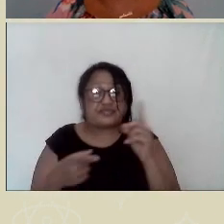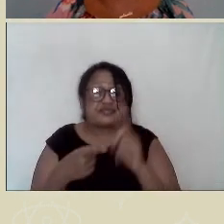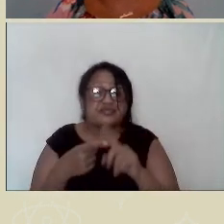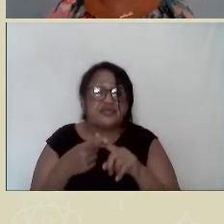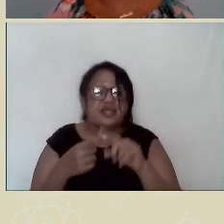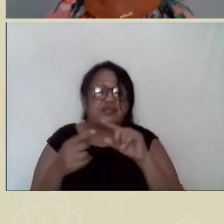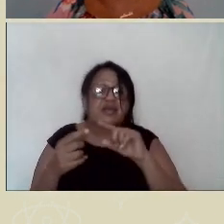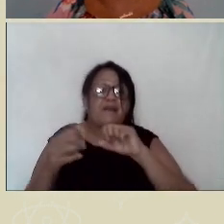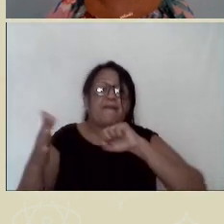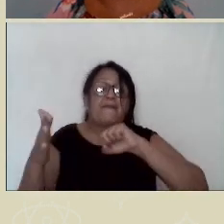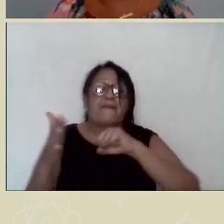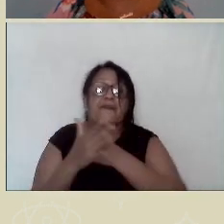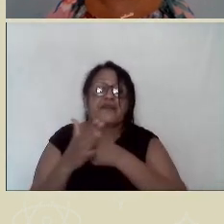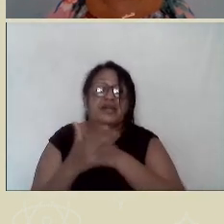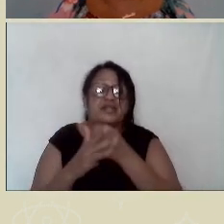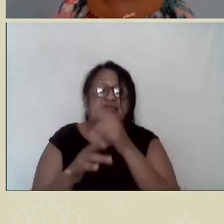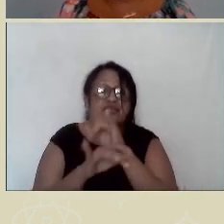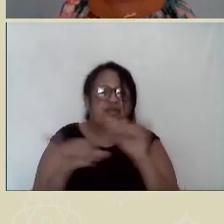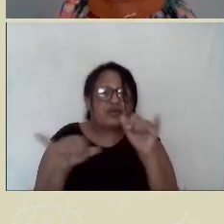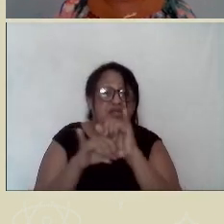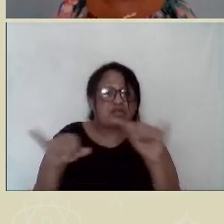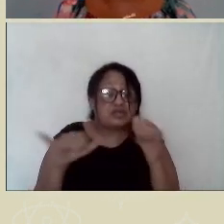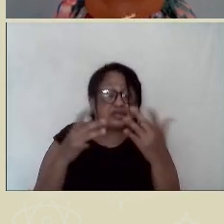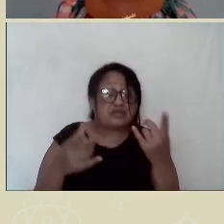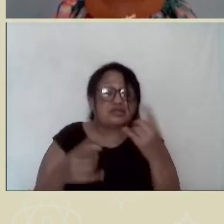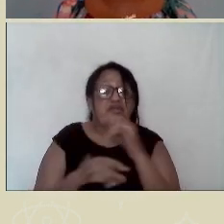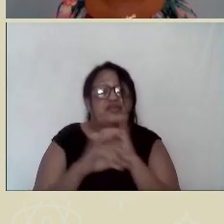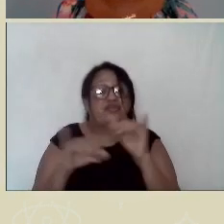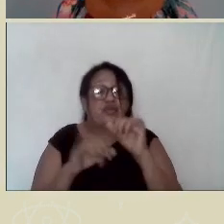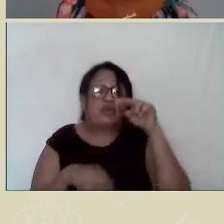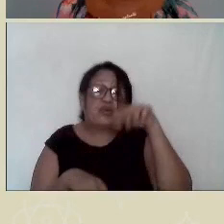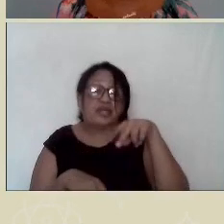promoção através de anúncios pagos informou a NPR